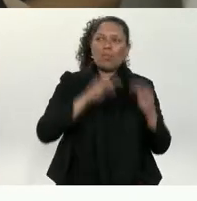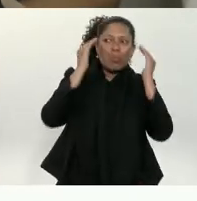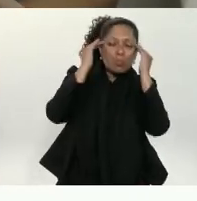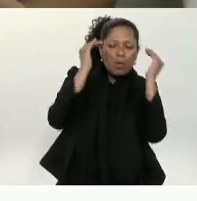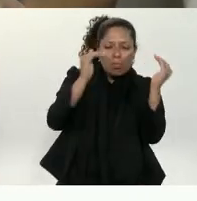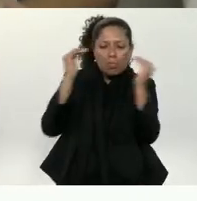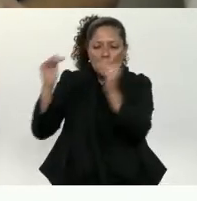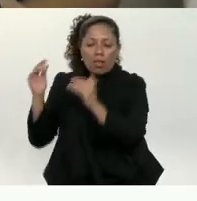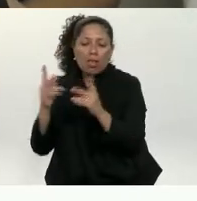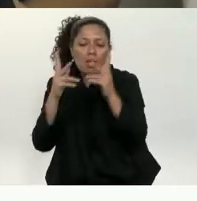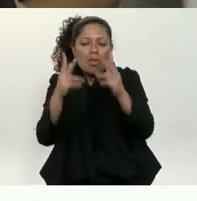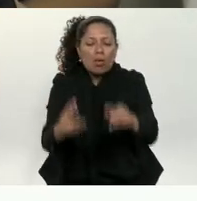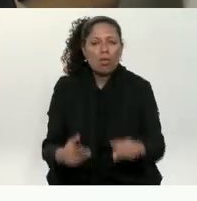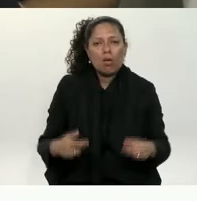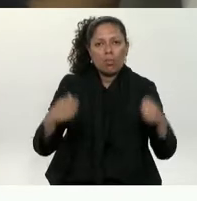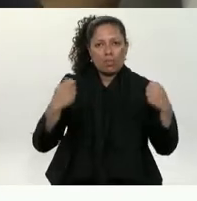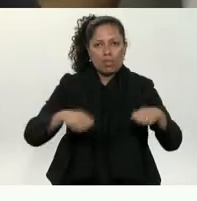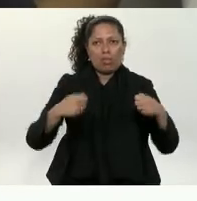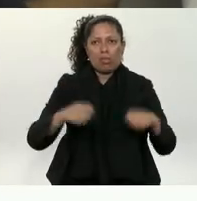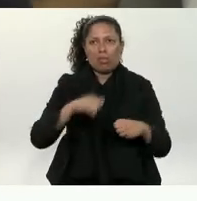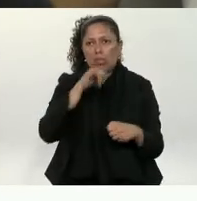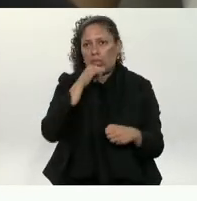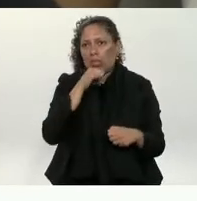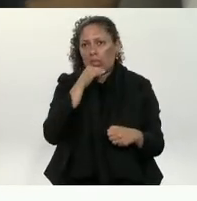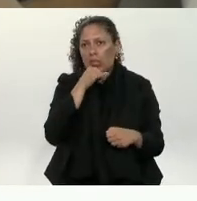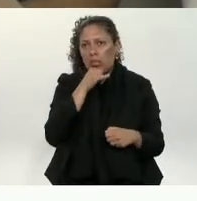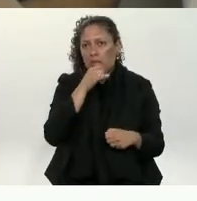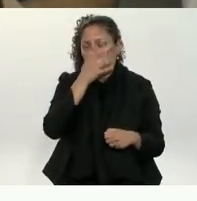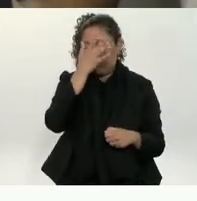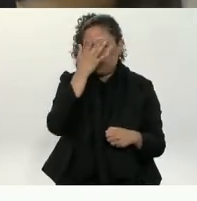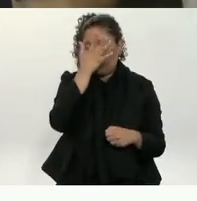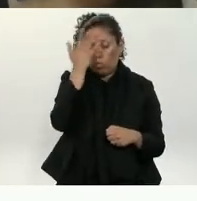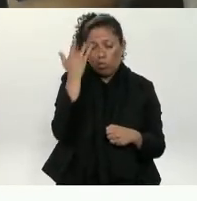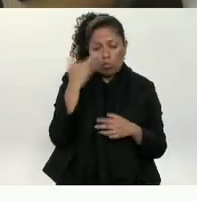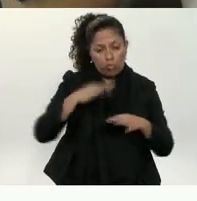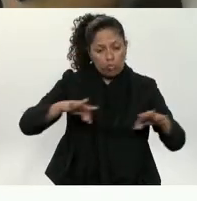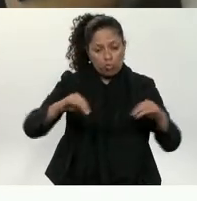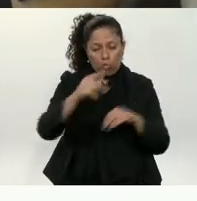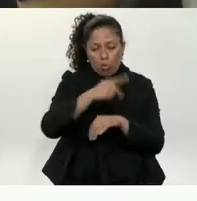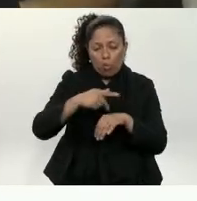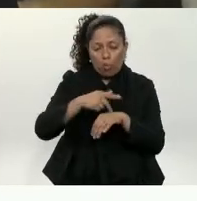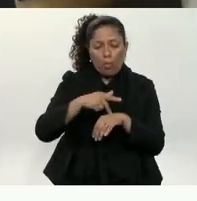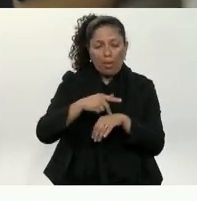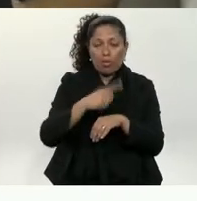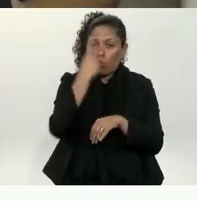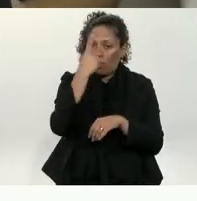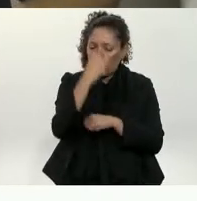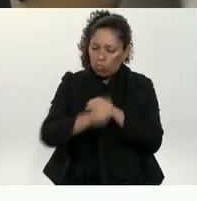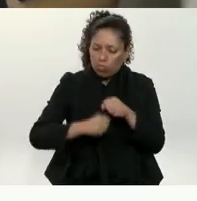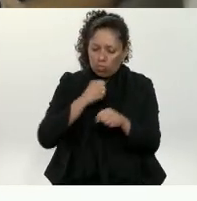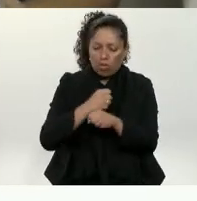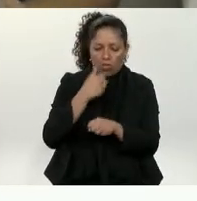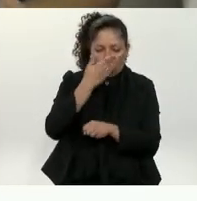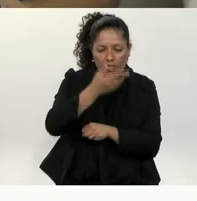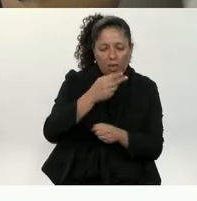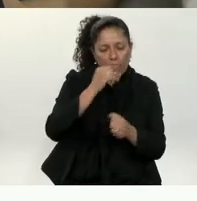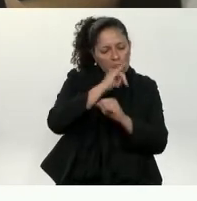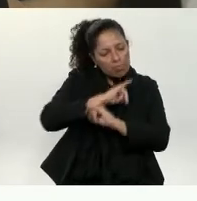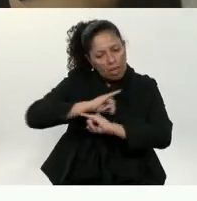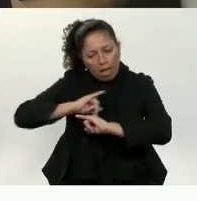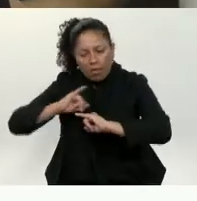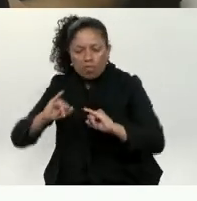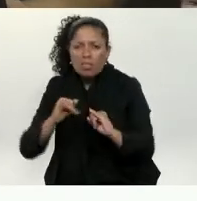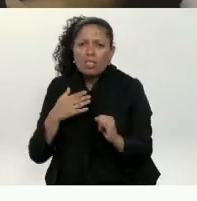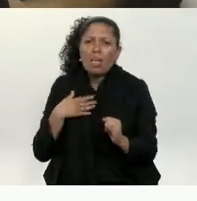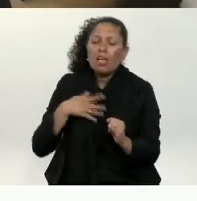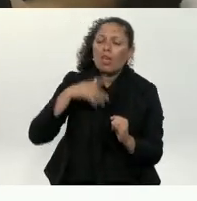5, 6 prestadores de serviço e os cidadãos são convocados uma vez ao ano a declararem de qual distribuidora de